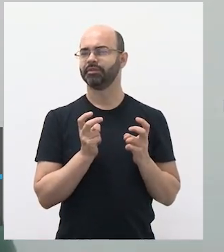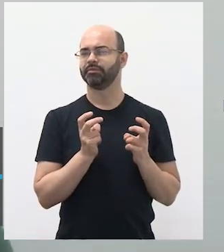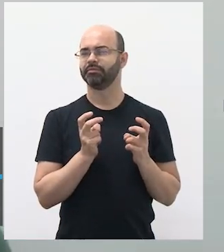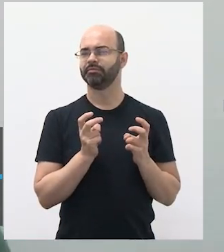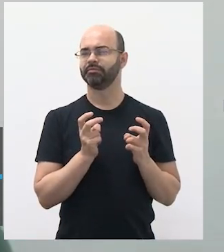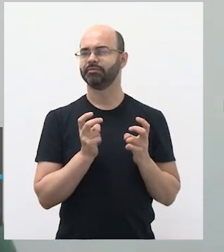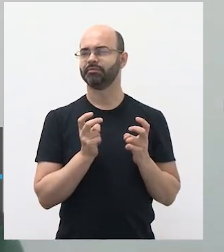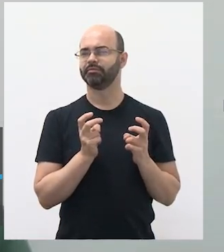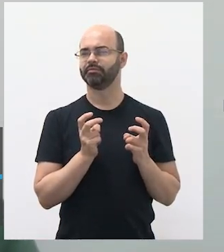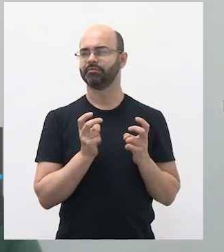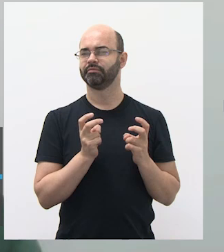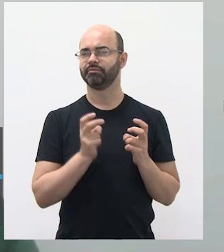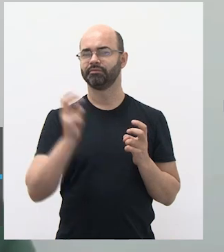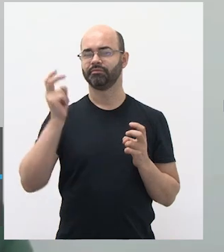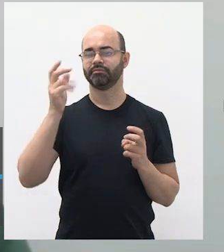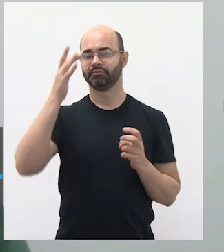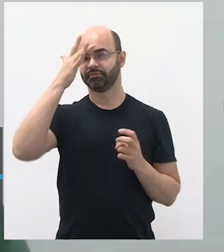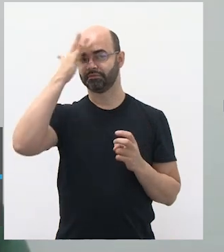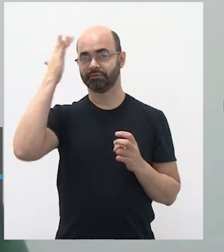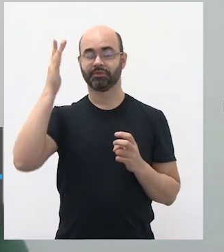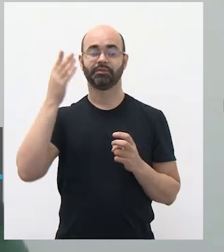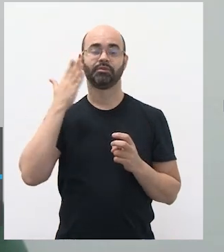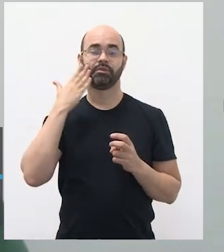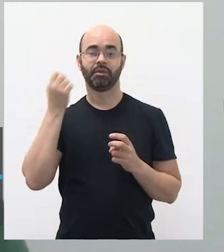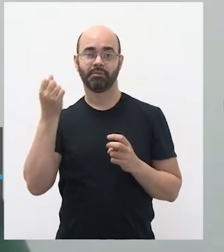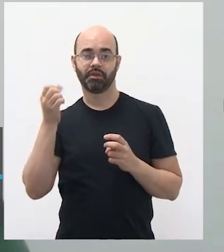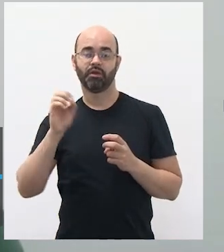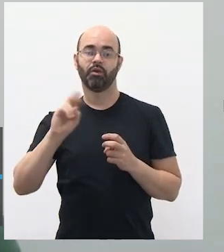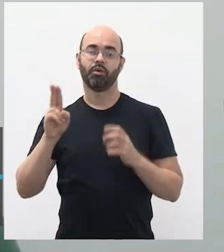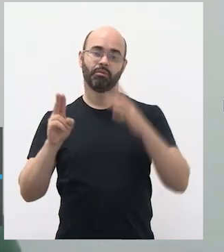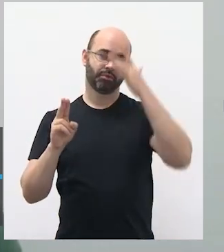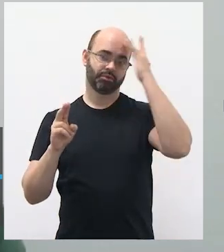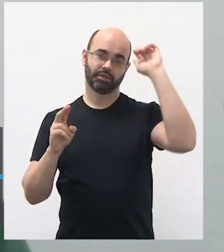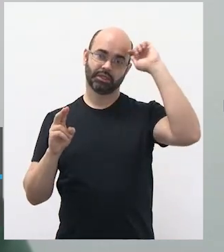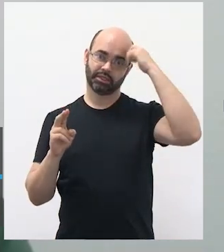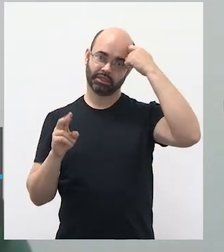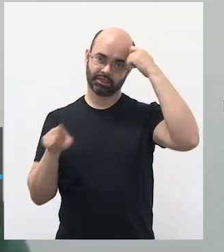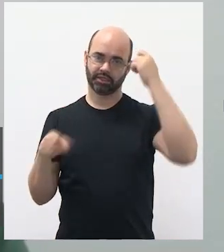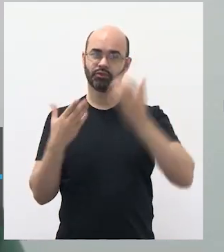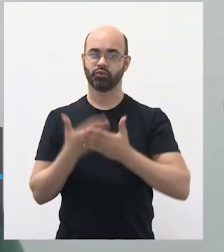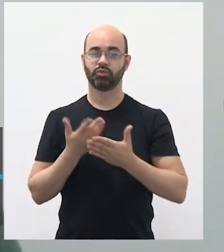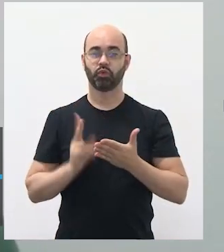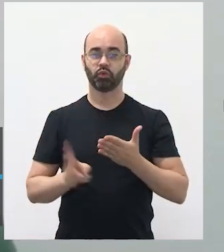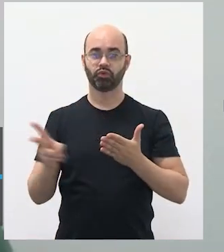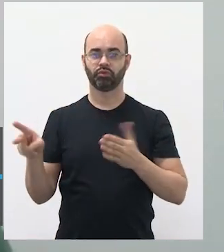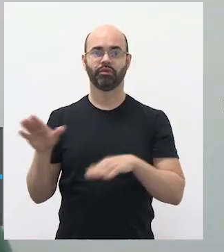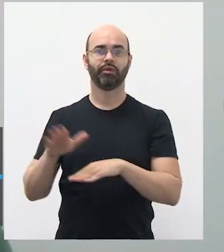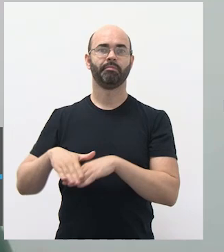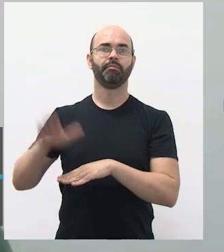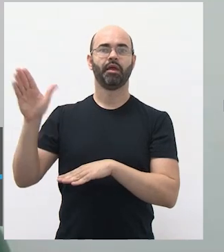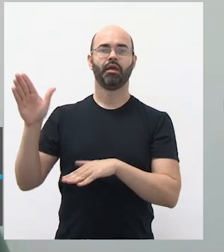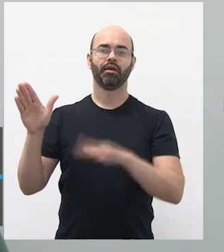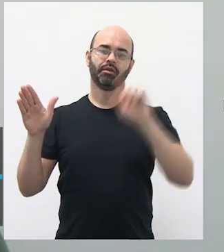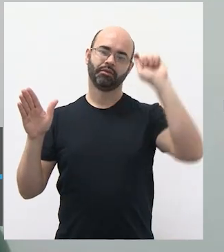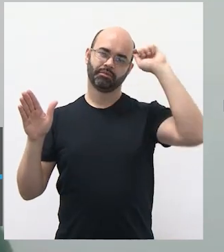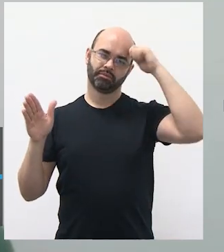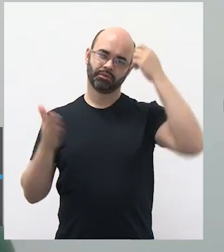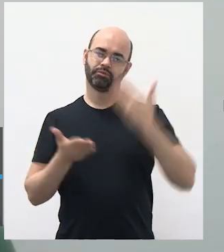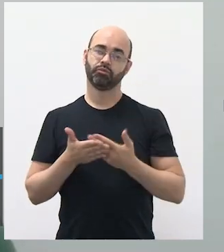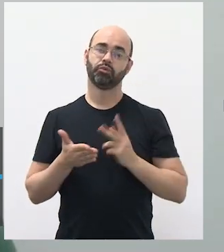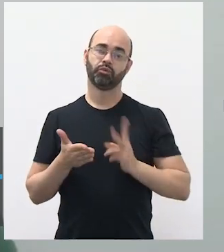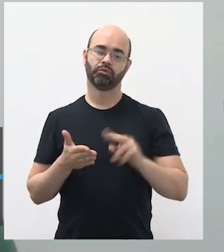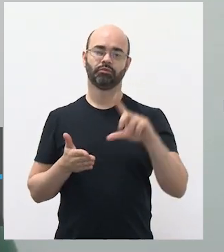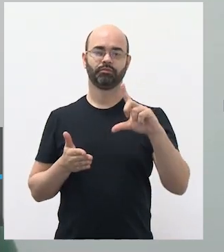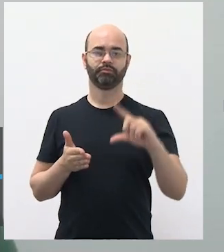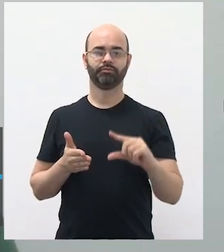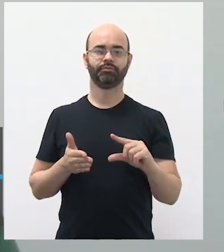entre o número de brancos e o número de pretos que permanecem estudando. Tá? E aí não dá para a